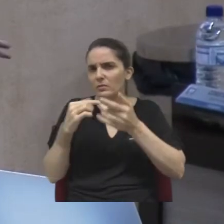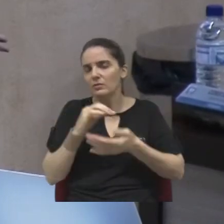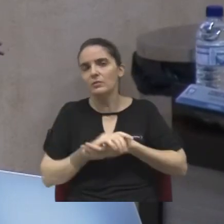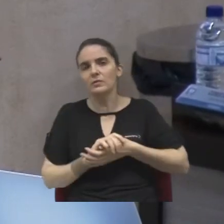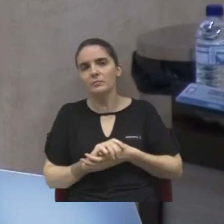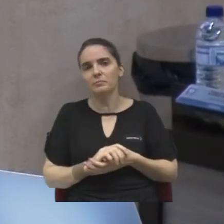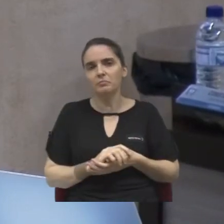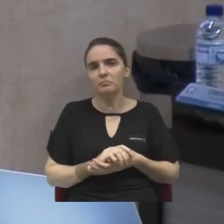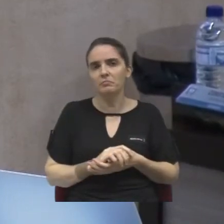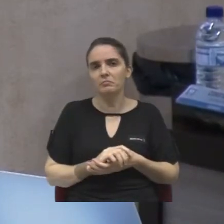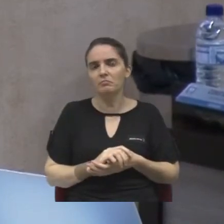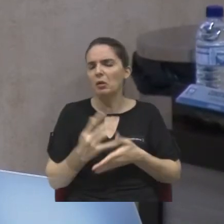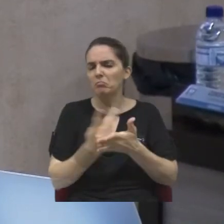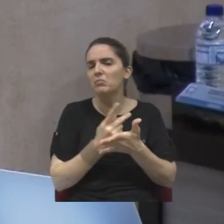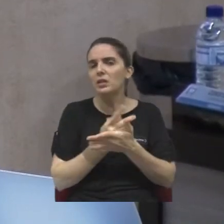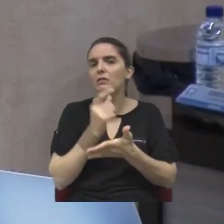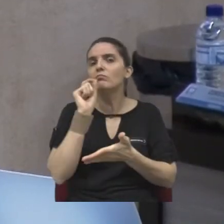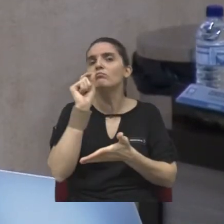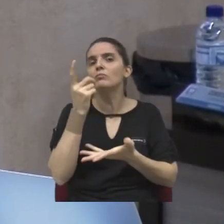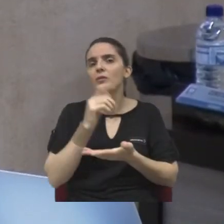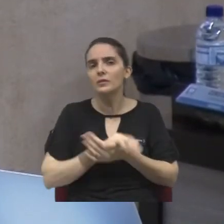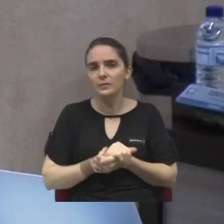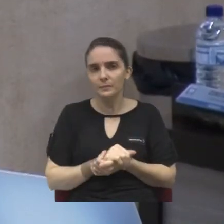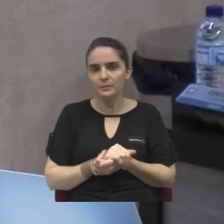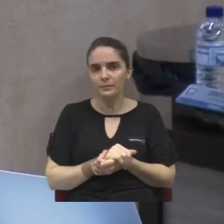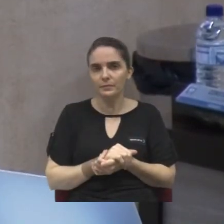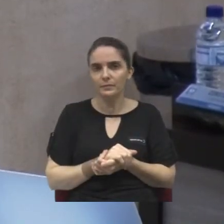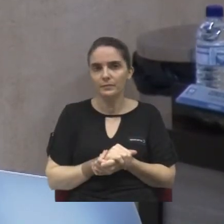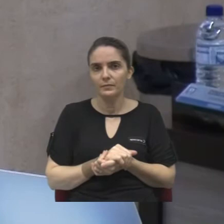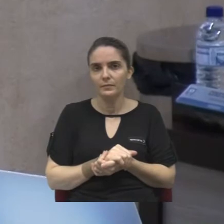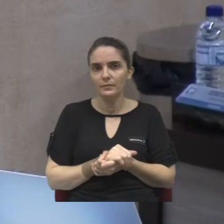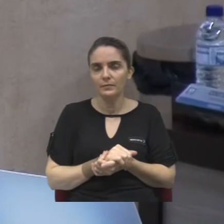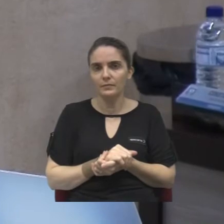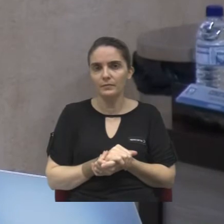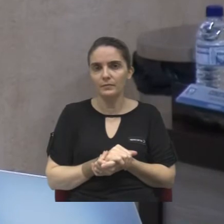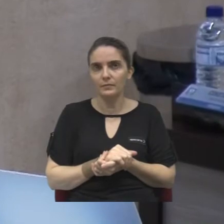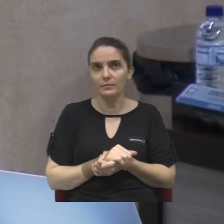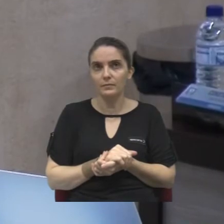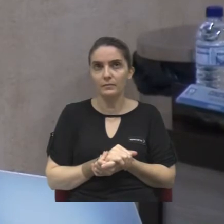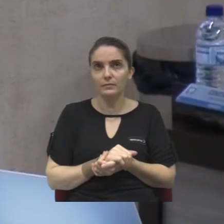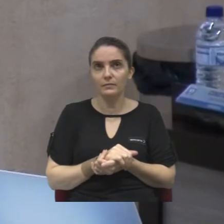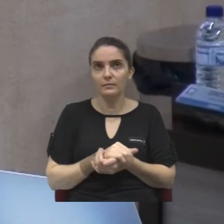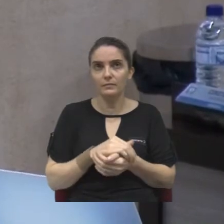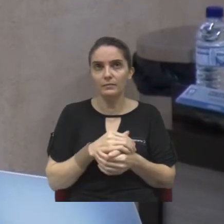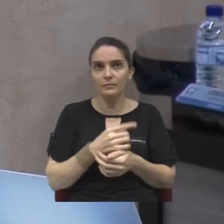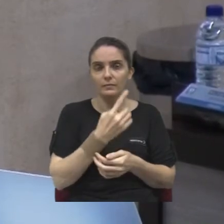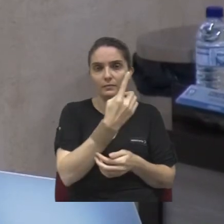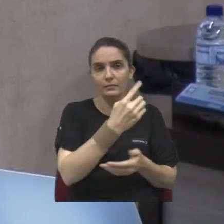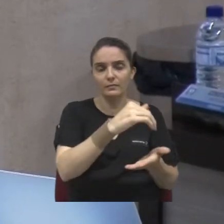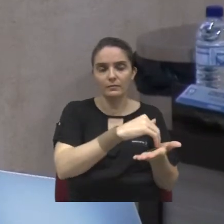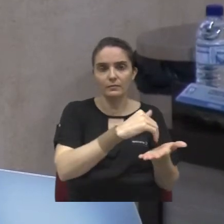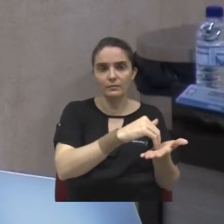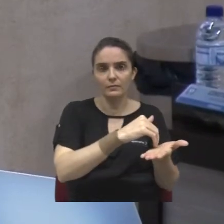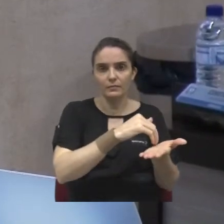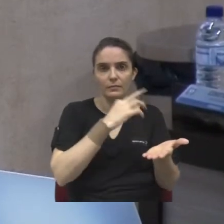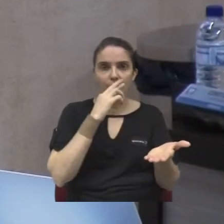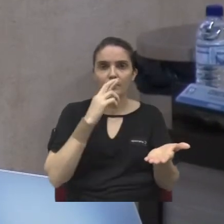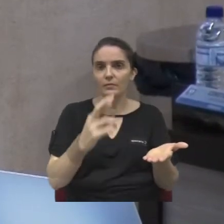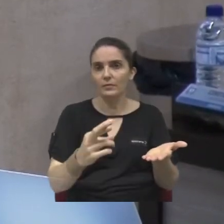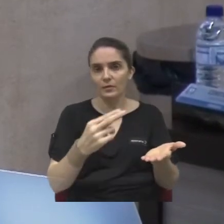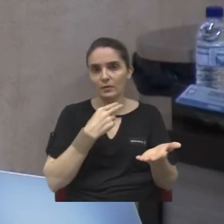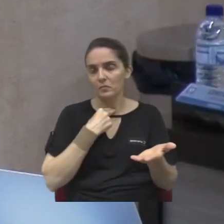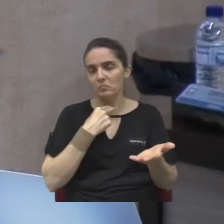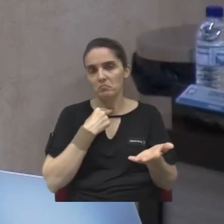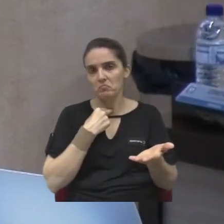maior é que nós temos aí o próprio secretário respondendo que a gente não pode abrir os parques por conta